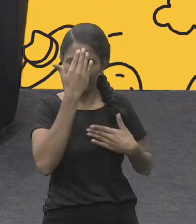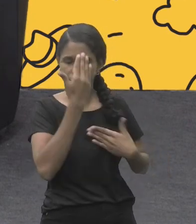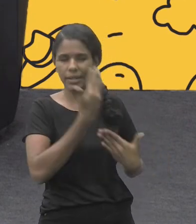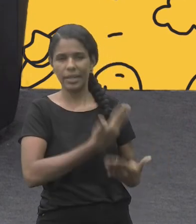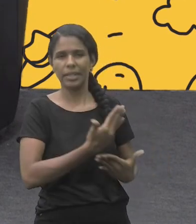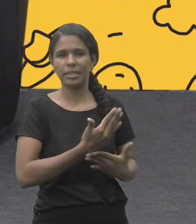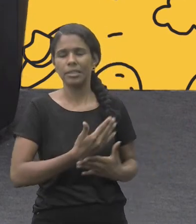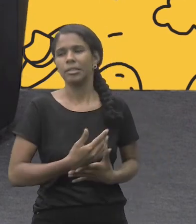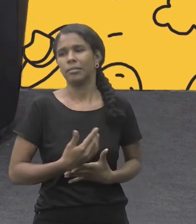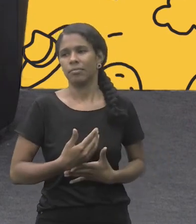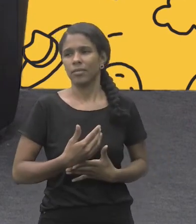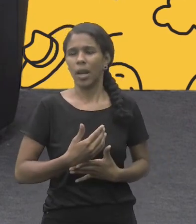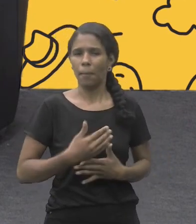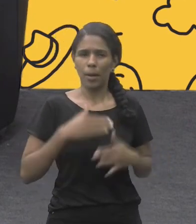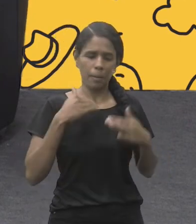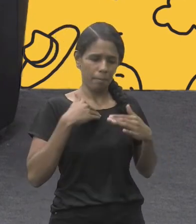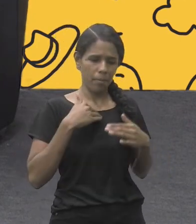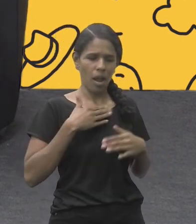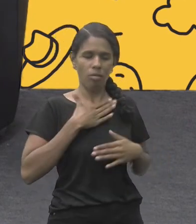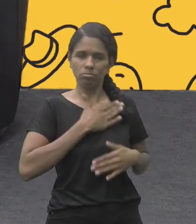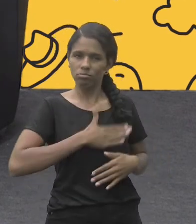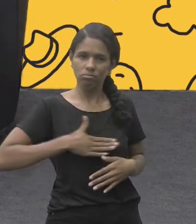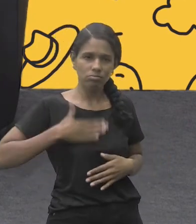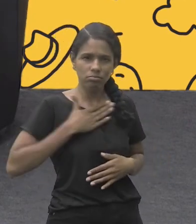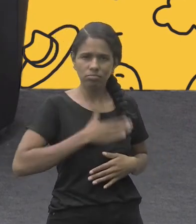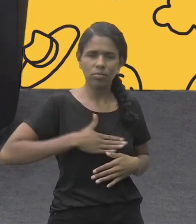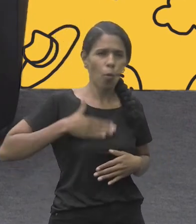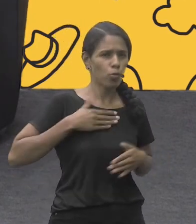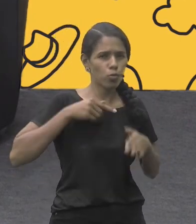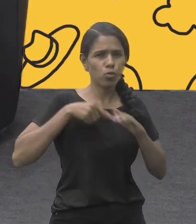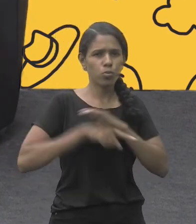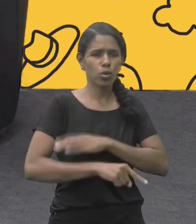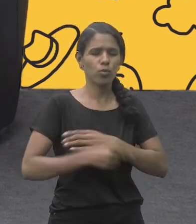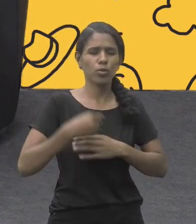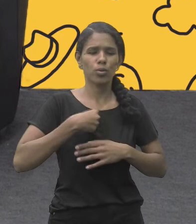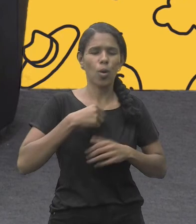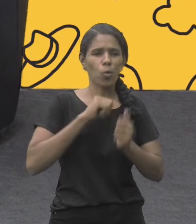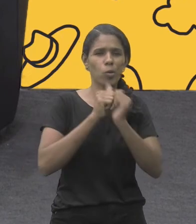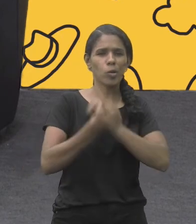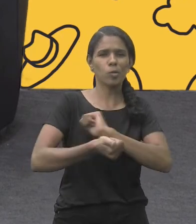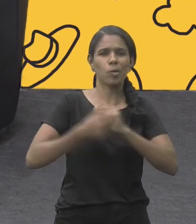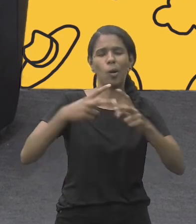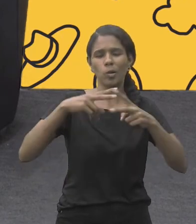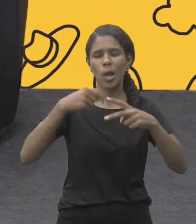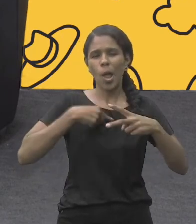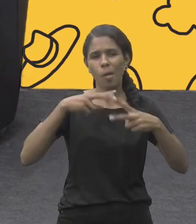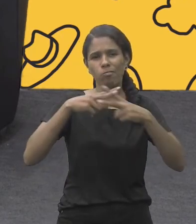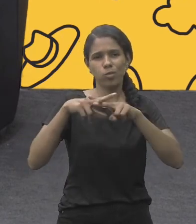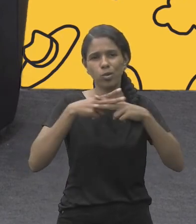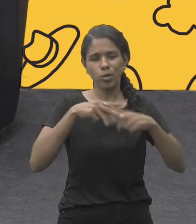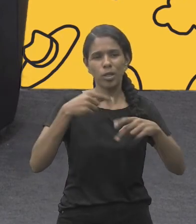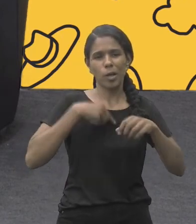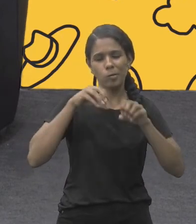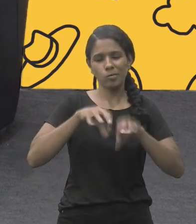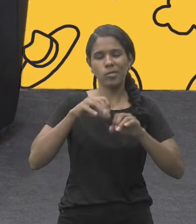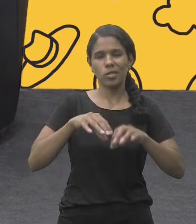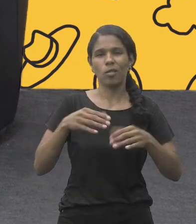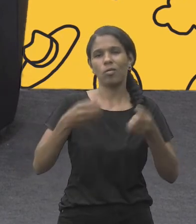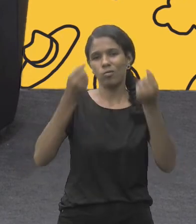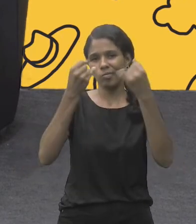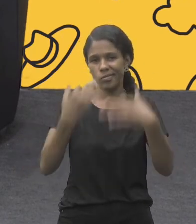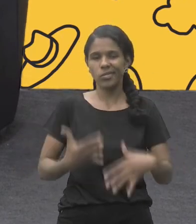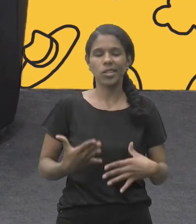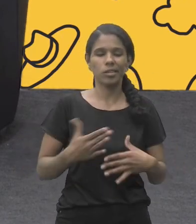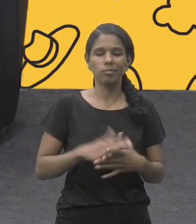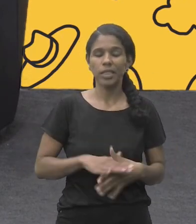é uma honra para mim, viu? Estar podendo falar um pouco do esporte que eu ensino. O